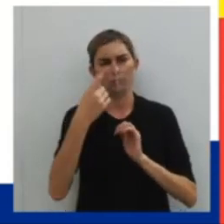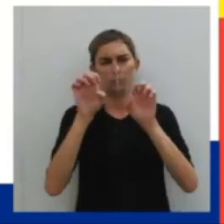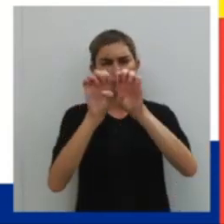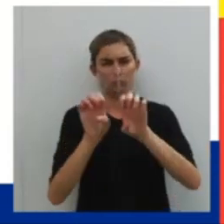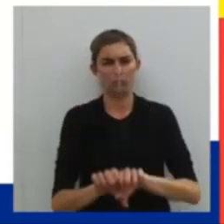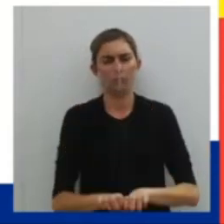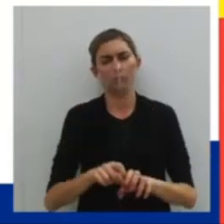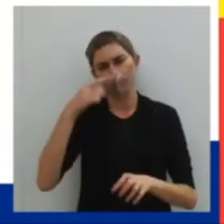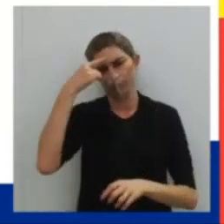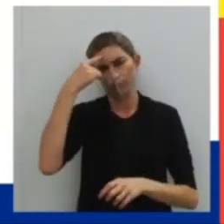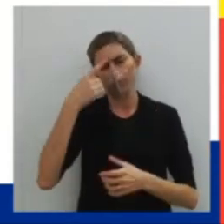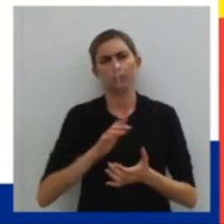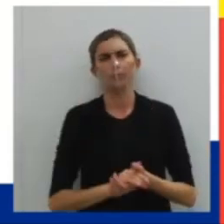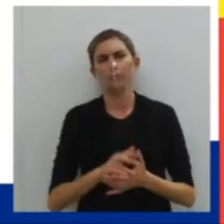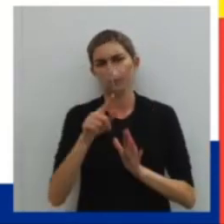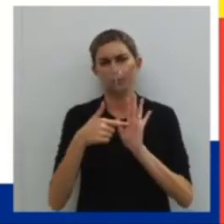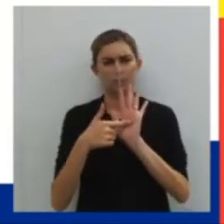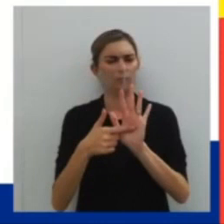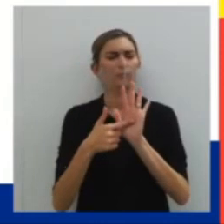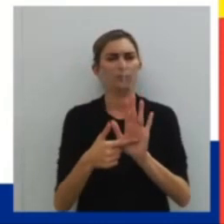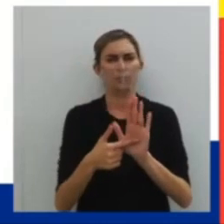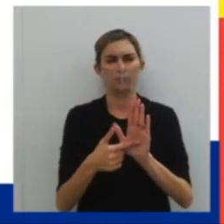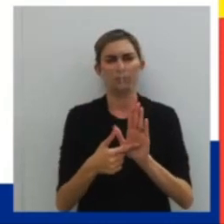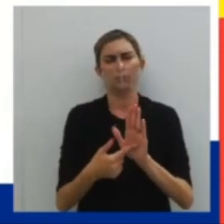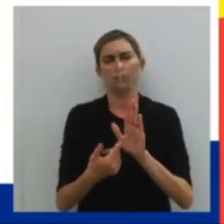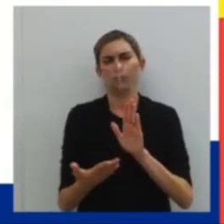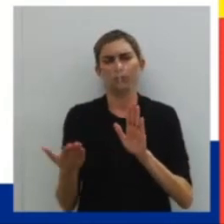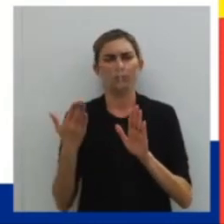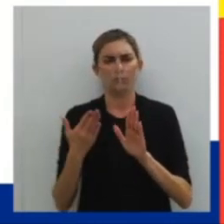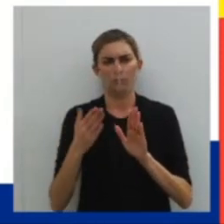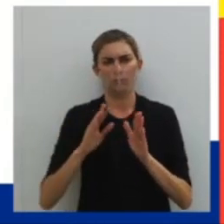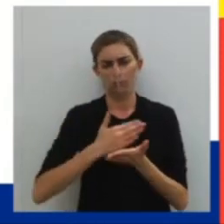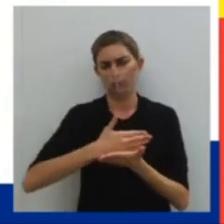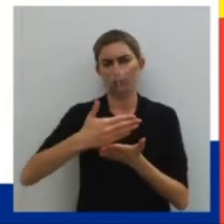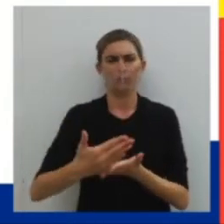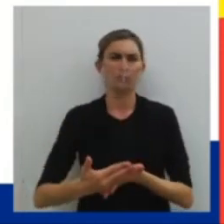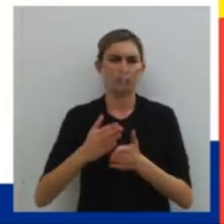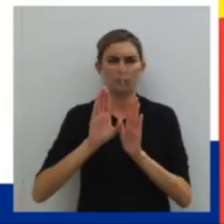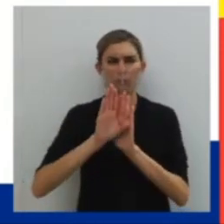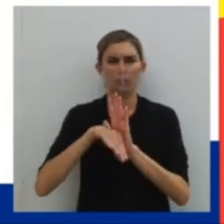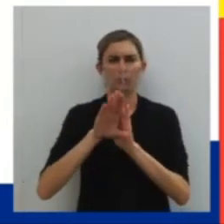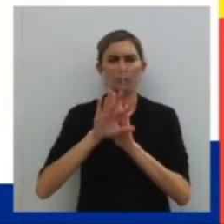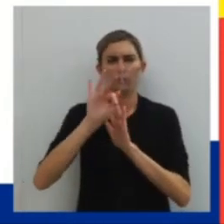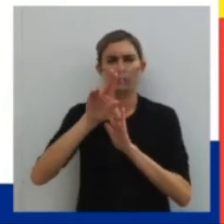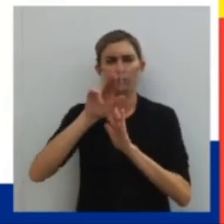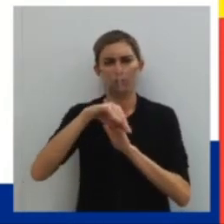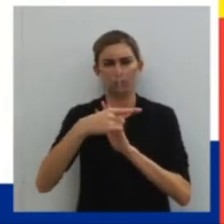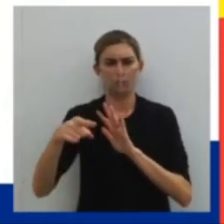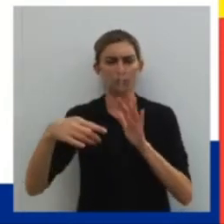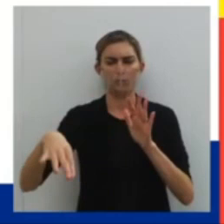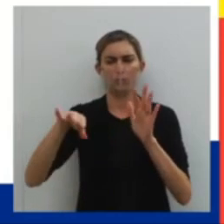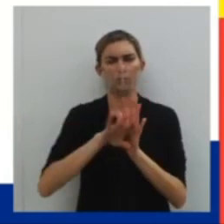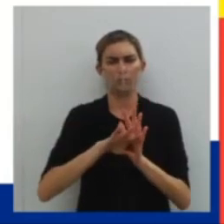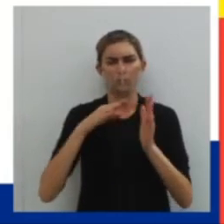Vê só, galera. Nós vamos apresentar uma introdução aqui ao conceito de função para chegarmos